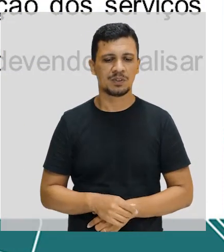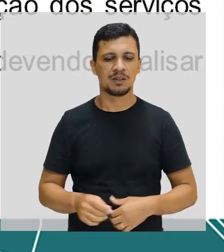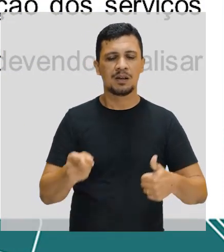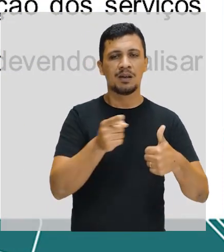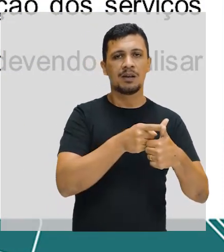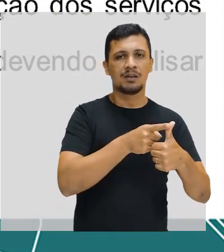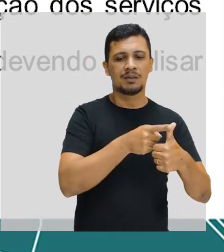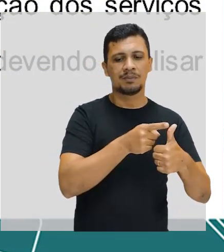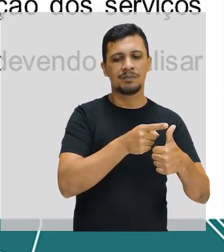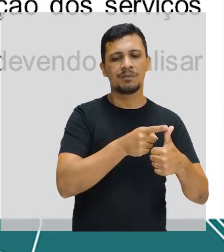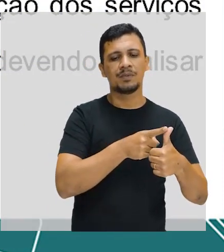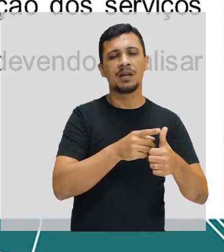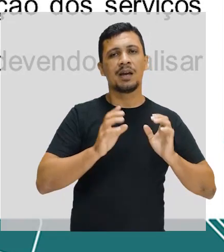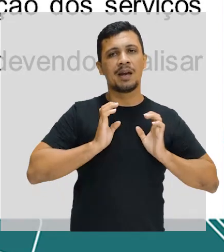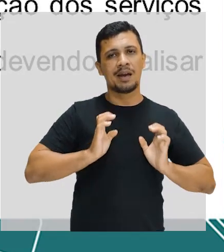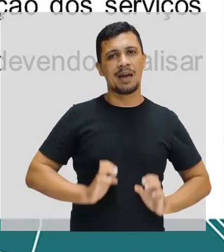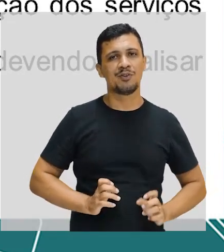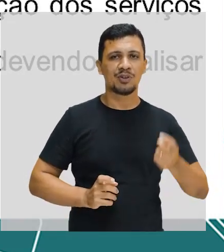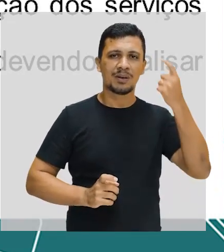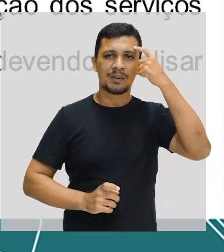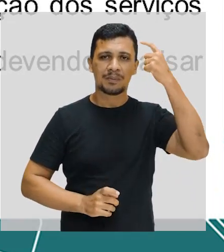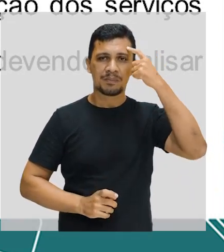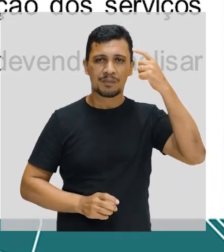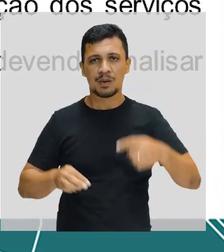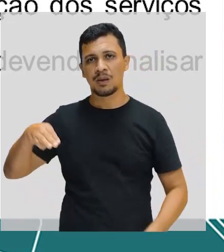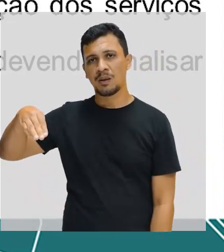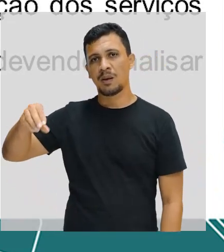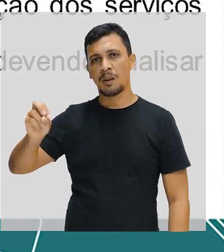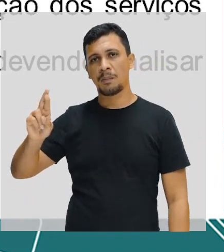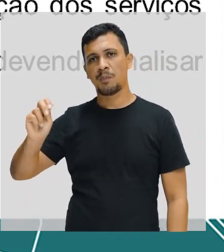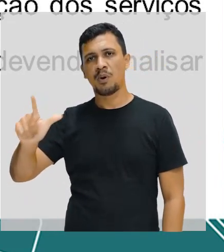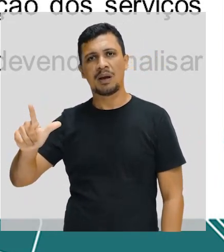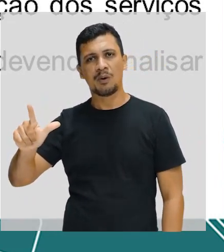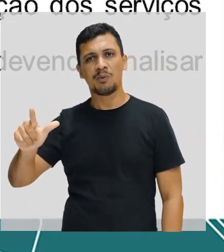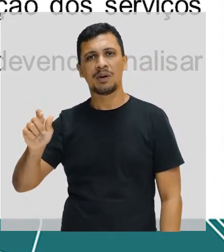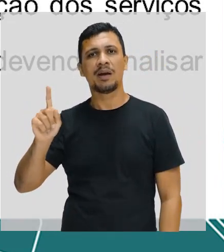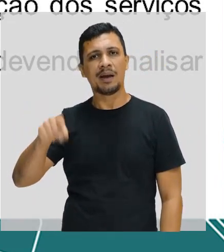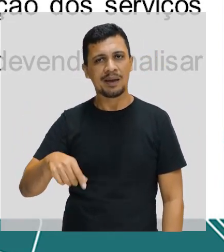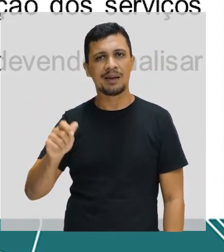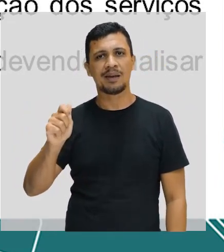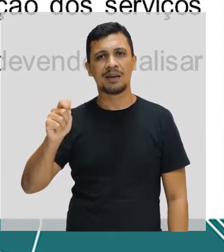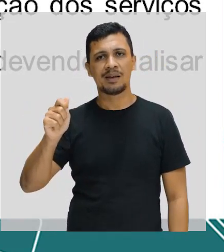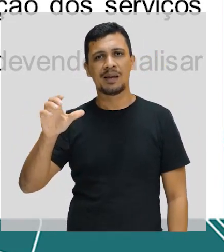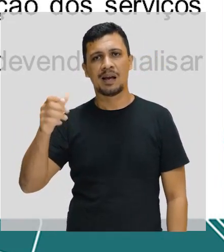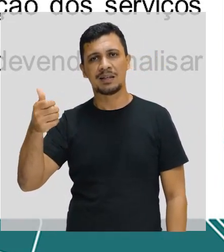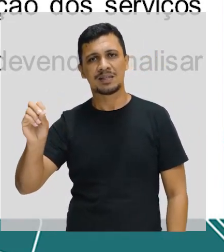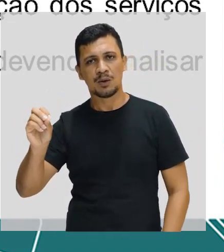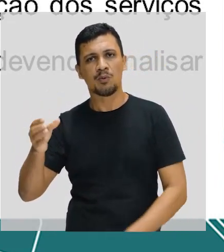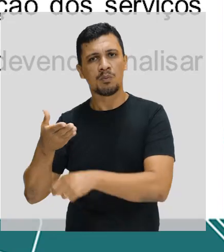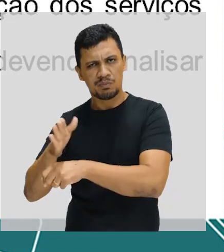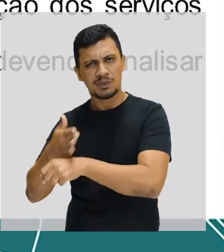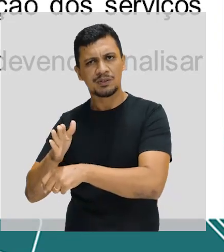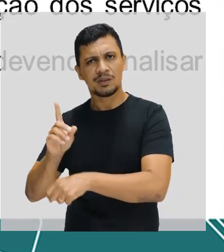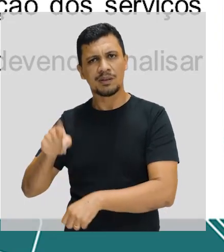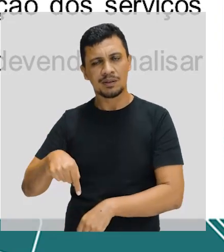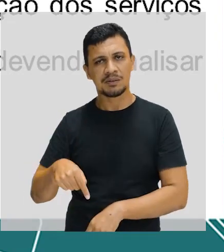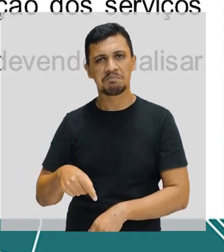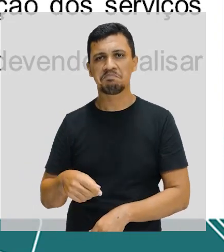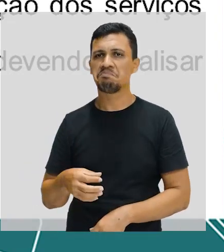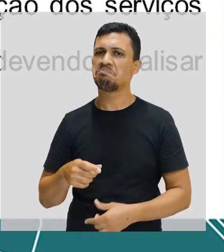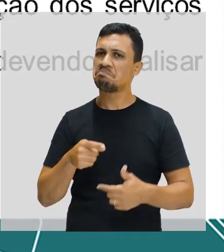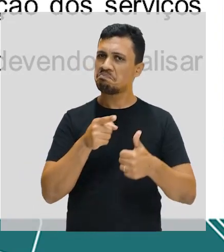está contida na ação. Olha que coisa legal. Aqui nós não temos nenhum problema. Nós sabemos que na filosofia, quando nós